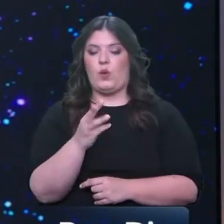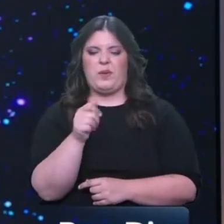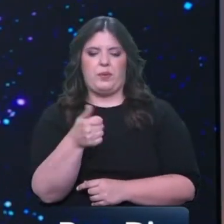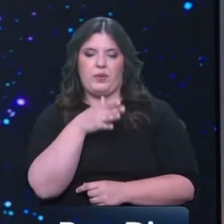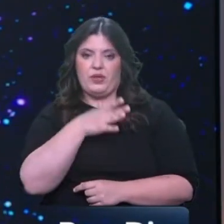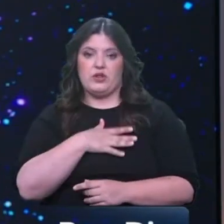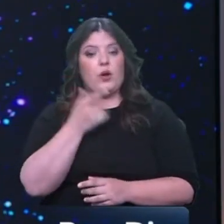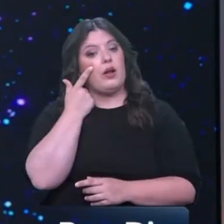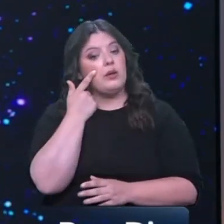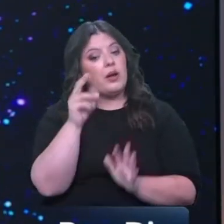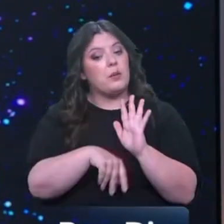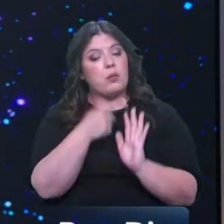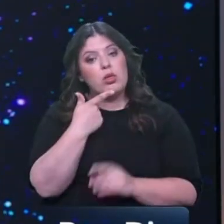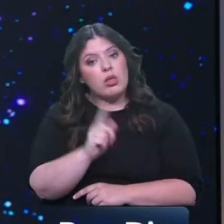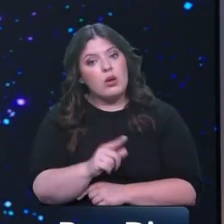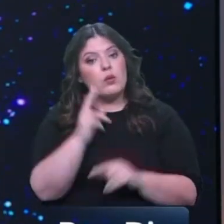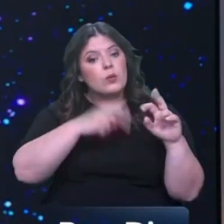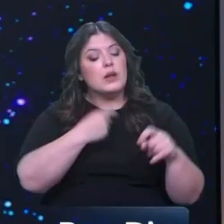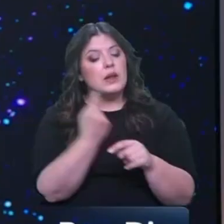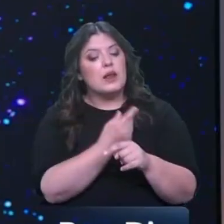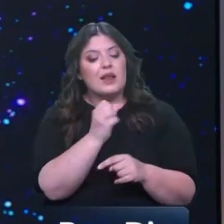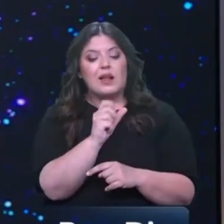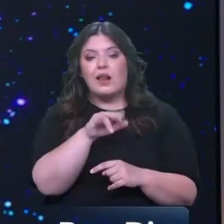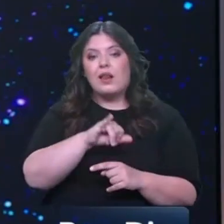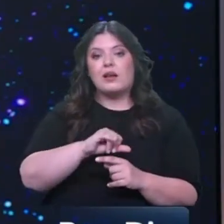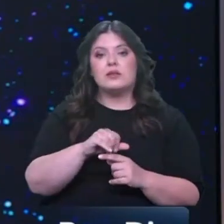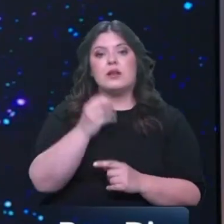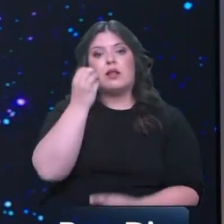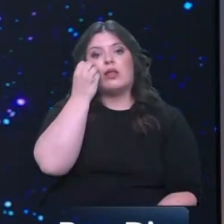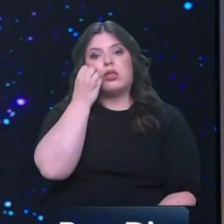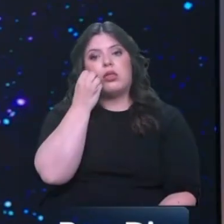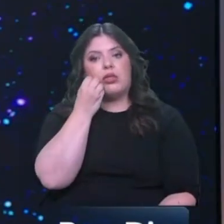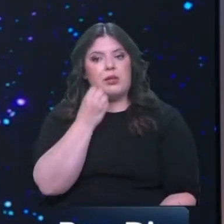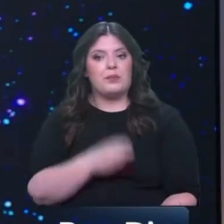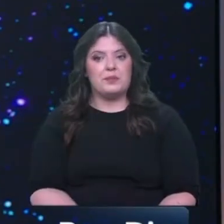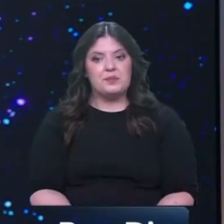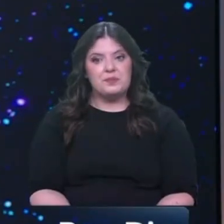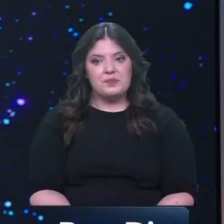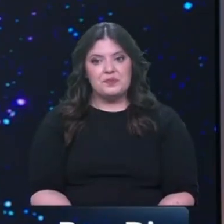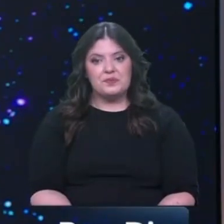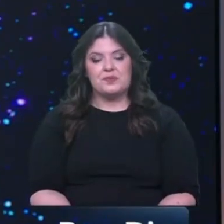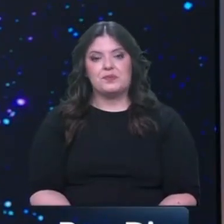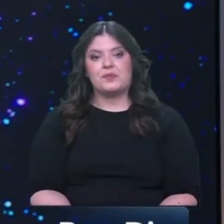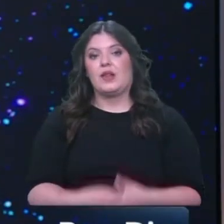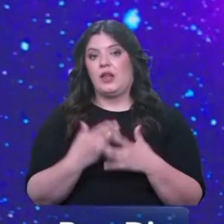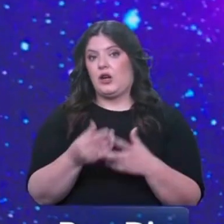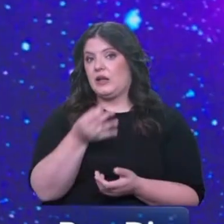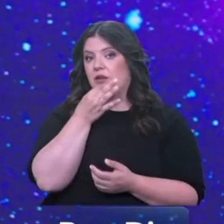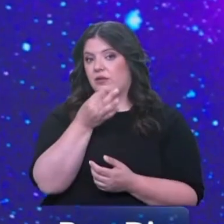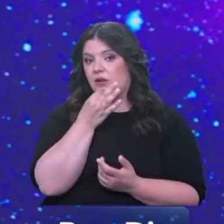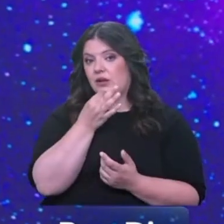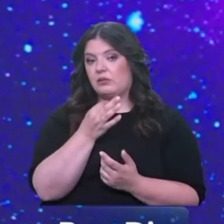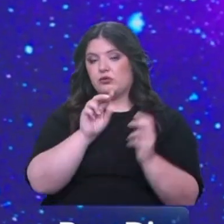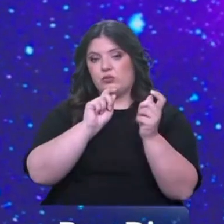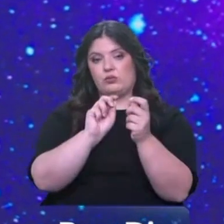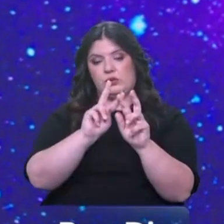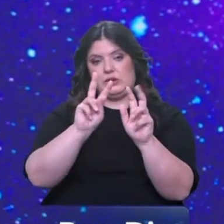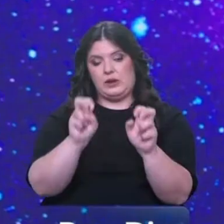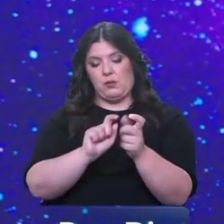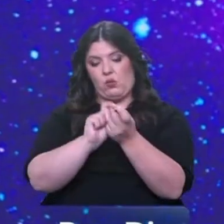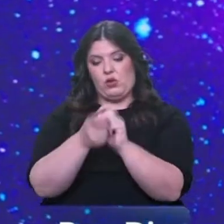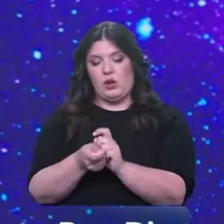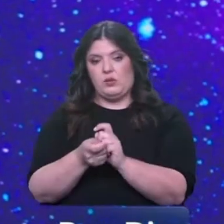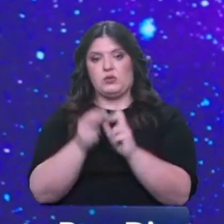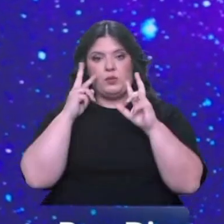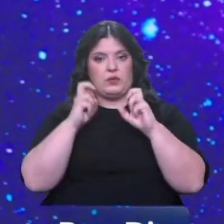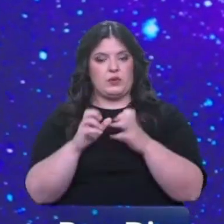ser a regra. Eu encontrei aqui uma galáxia que roda devagarinho. Ora, e agora falamos, mudando de tema, de uma investigação